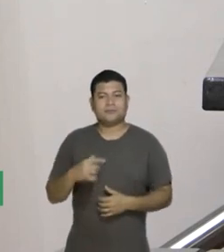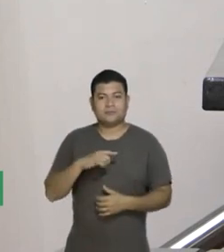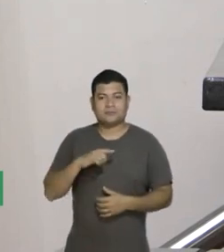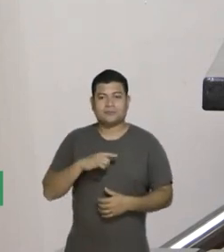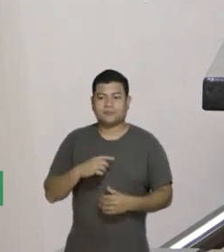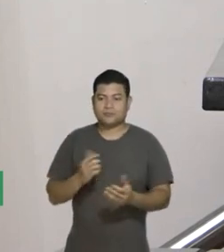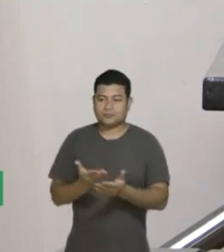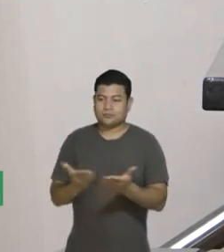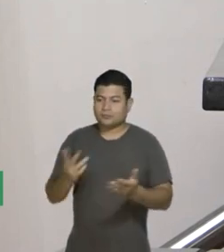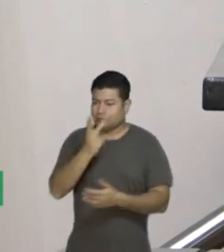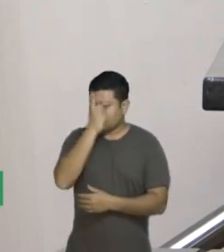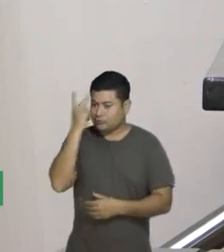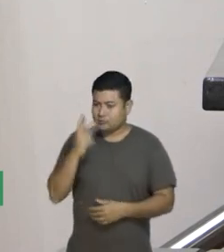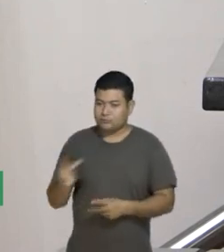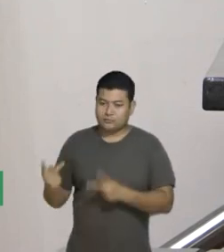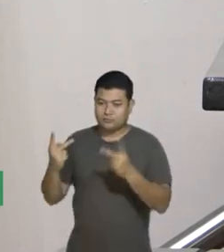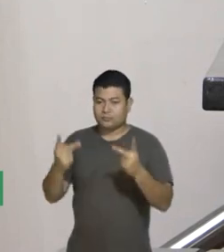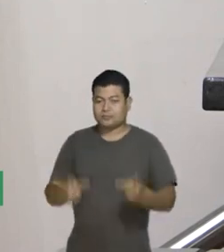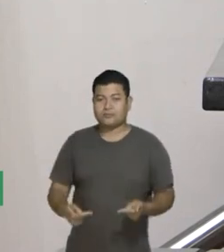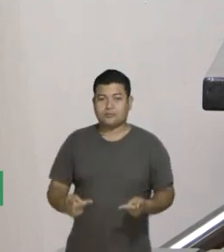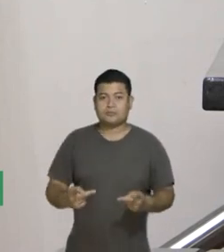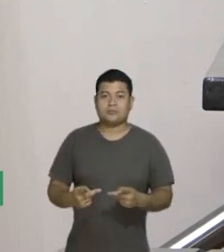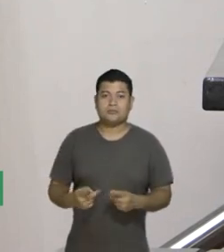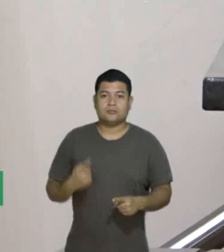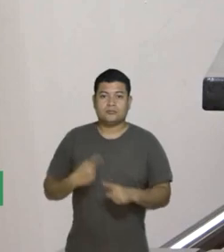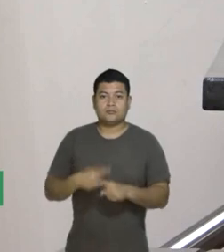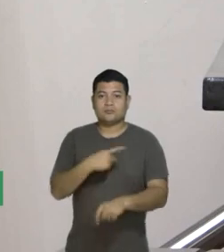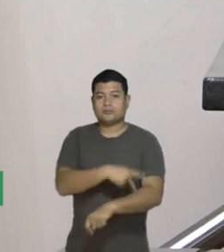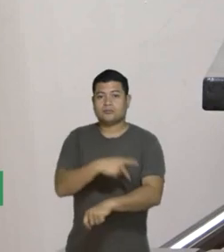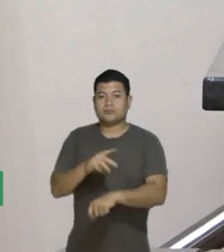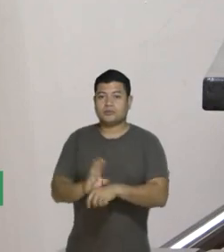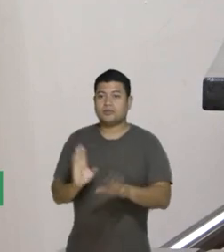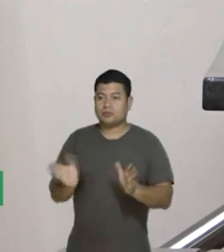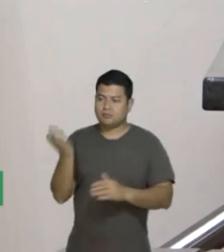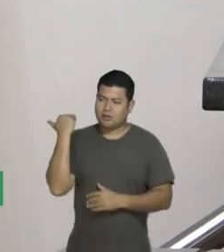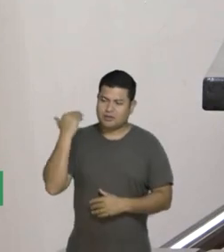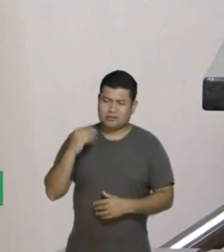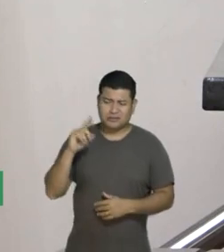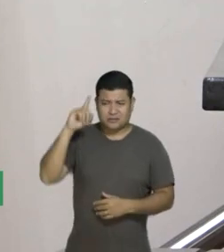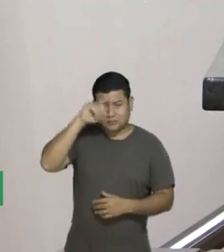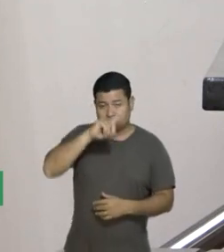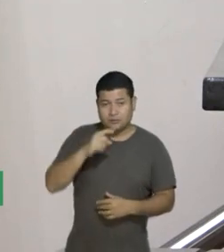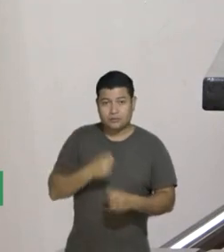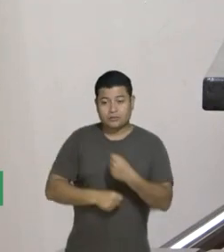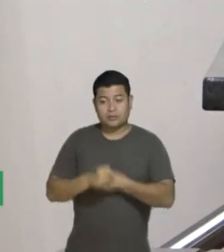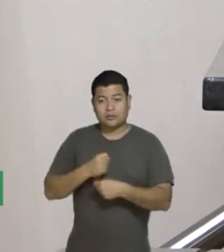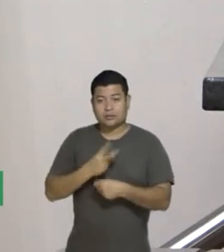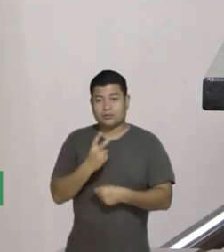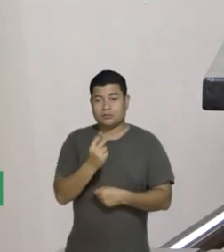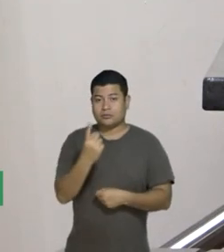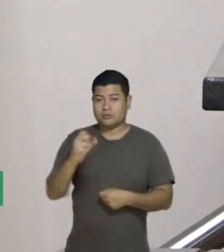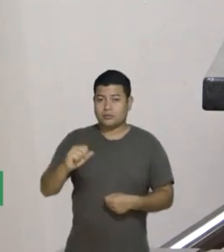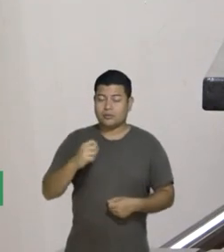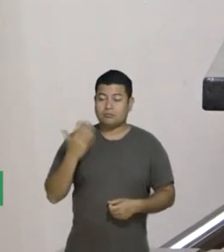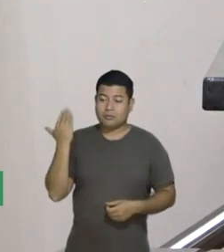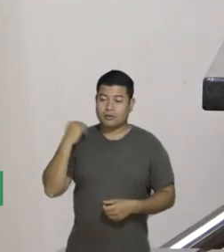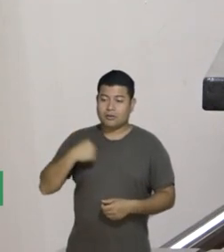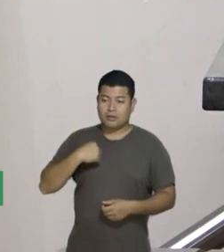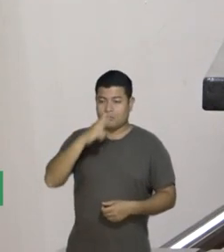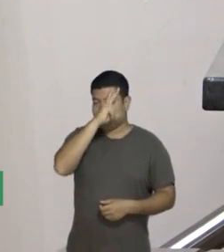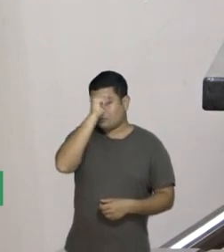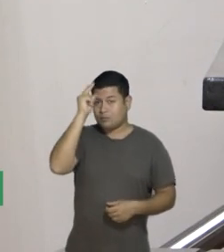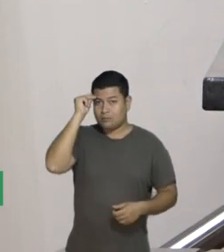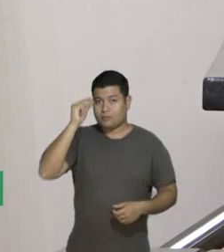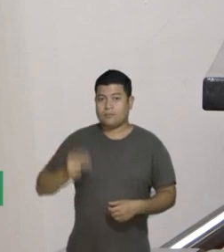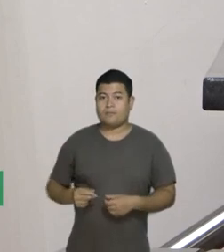que nos visitam, aos moradores da nossa cidade, que Porto Belo também já viveu um momento difícil lá em 2018, quando eu era prefeito de